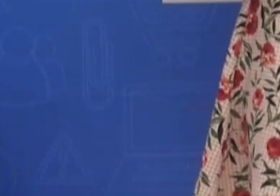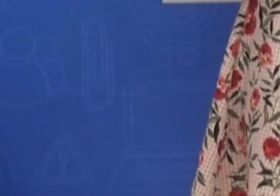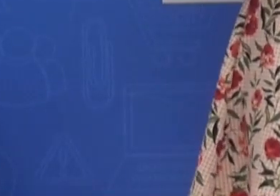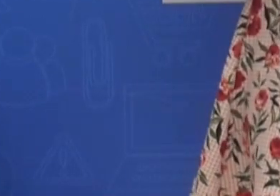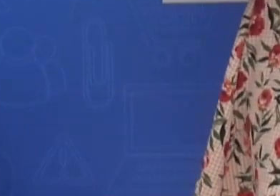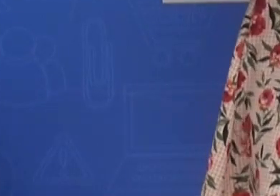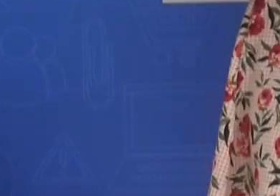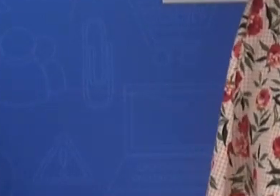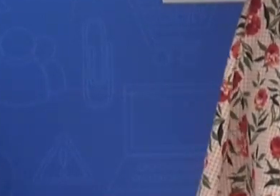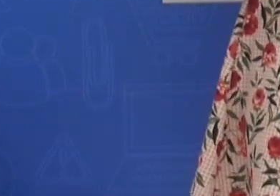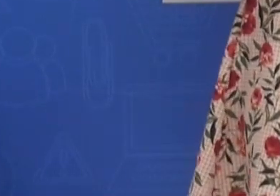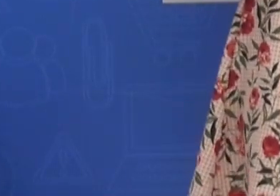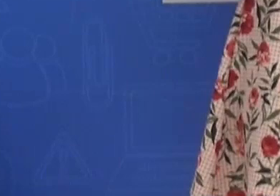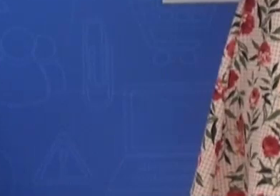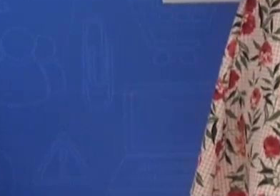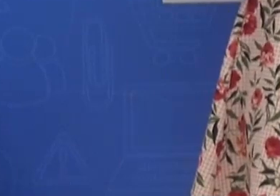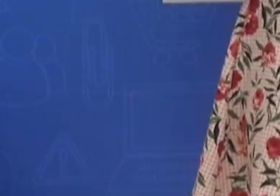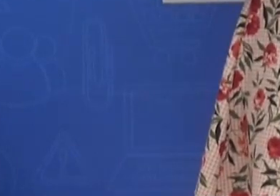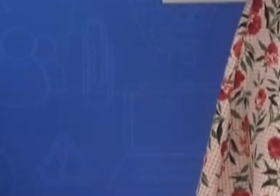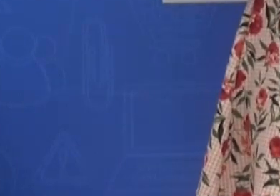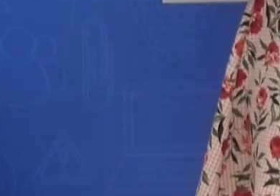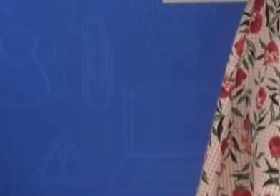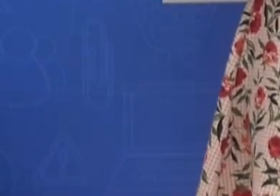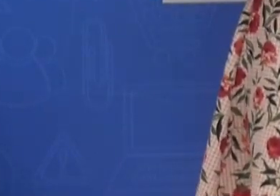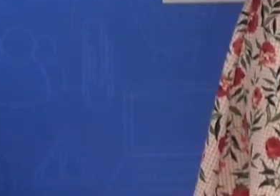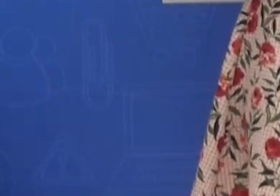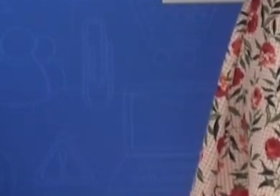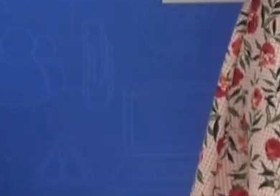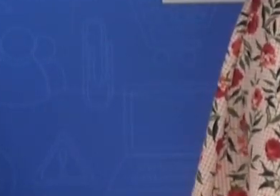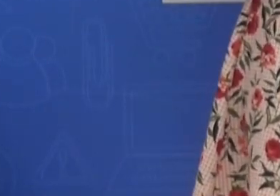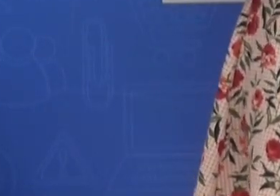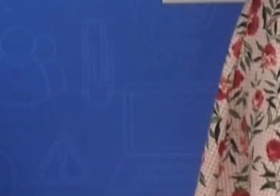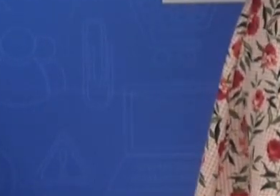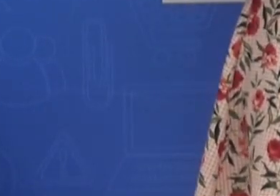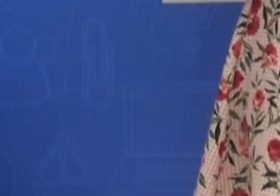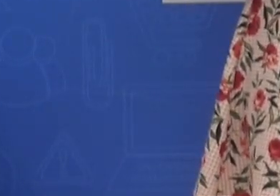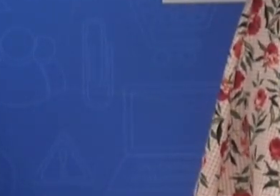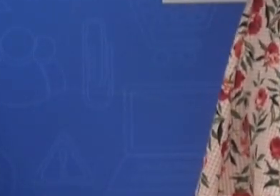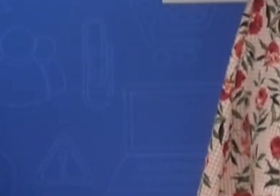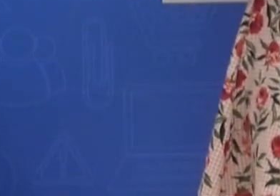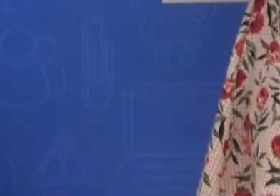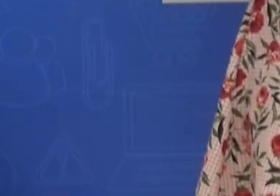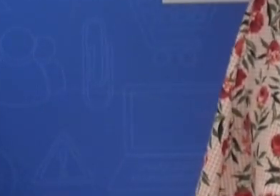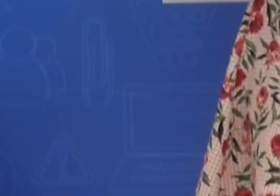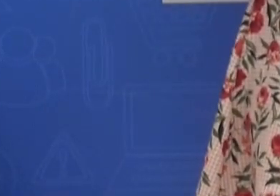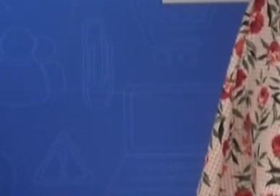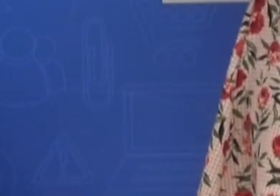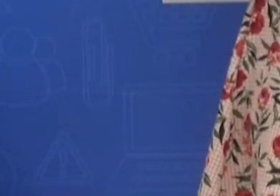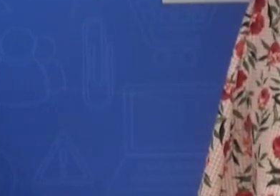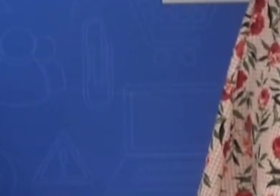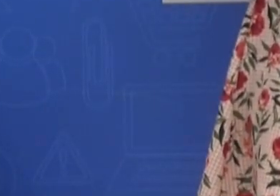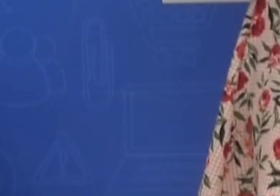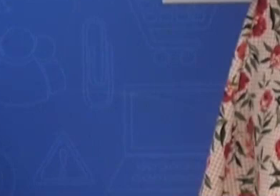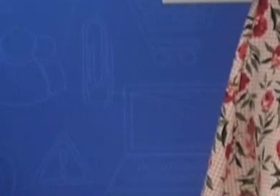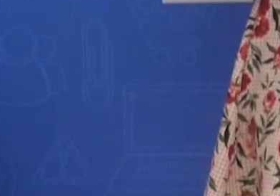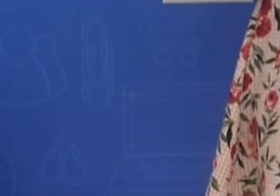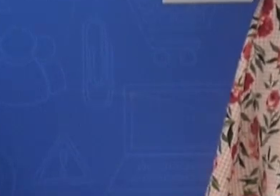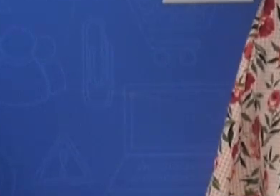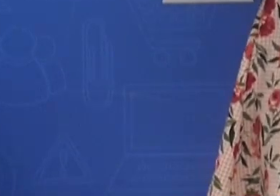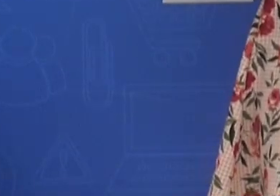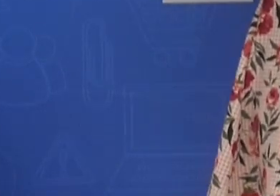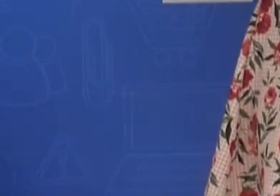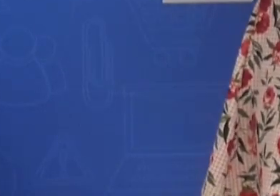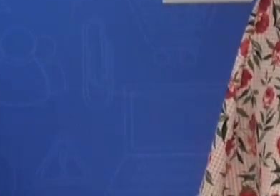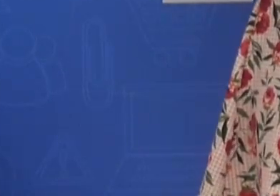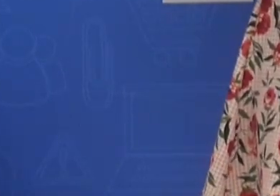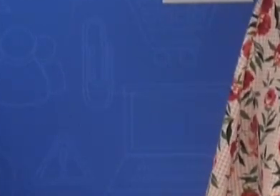Vamos então para mais um patrocinador do nosso programa, Drogarias Mais Econômica Mix. Medicamentos éticos, similares e genéricos,